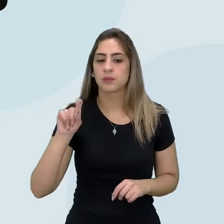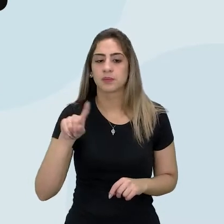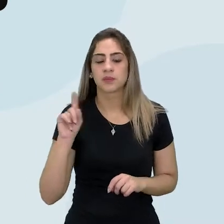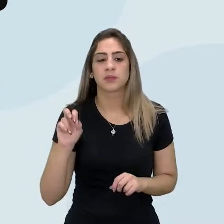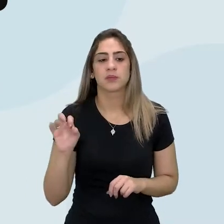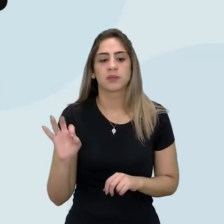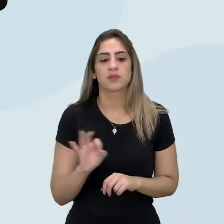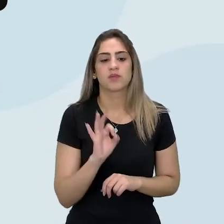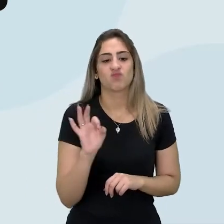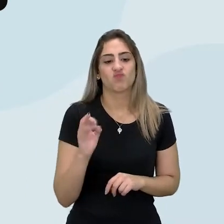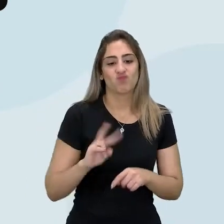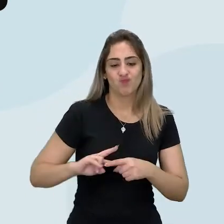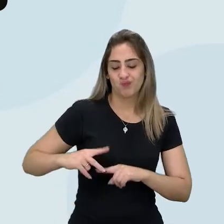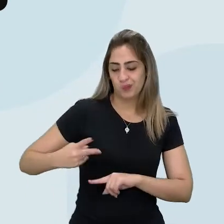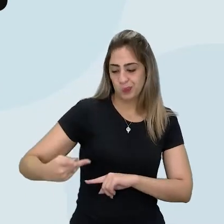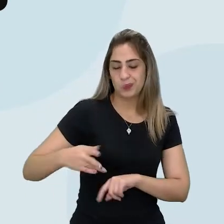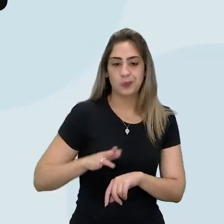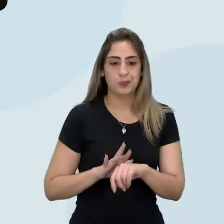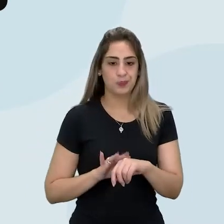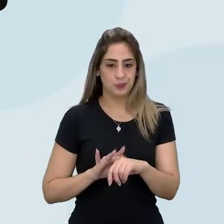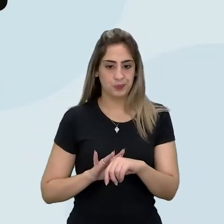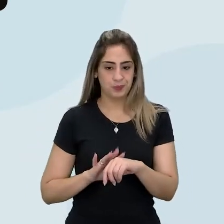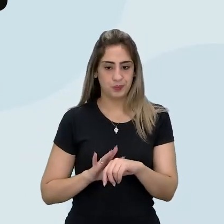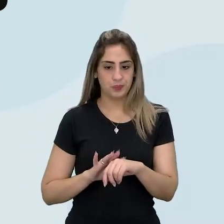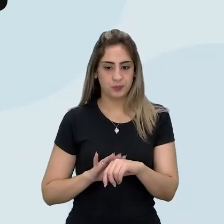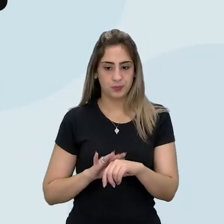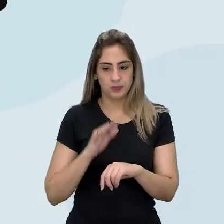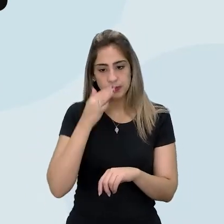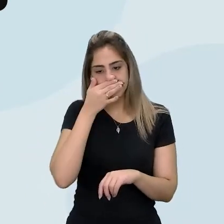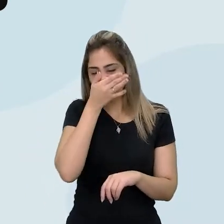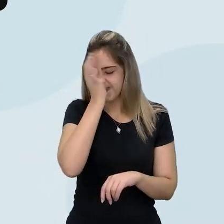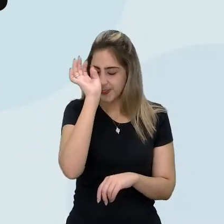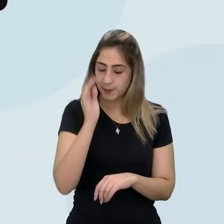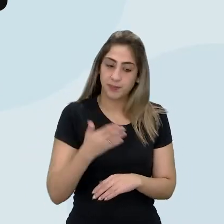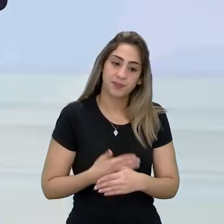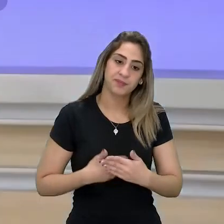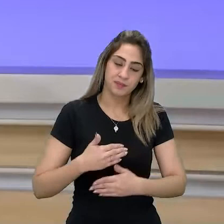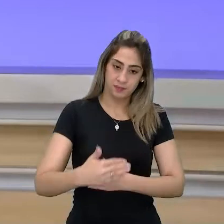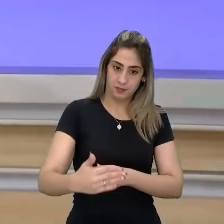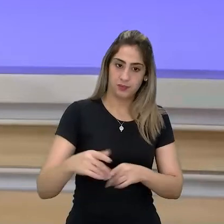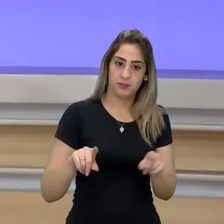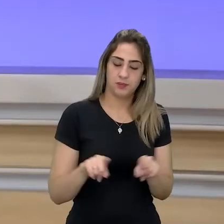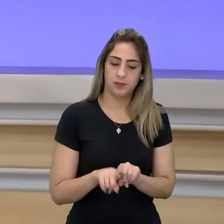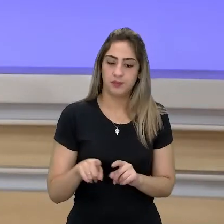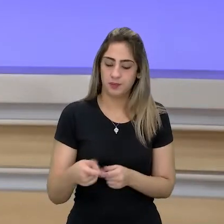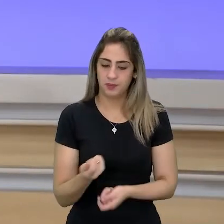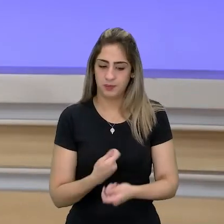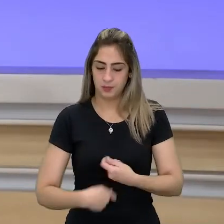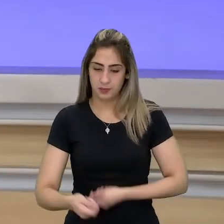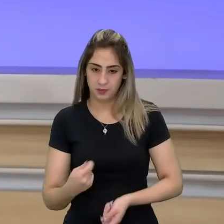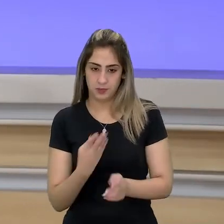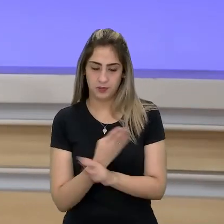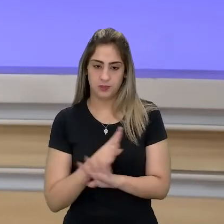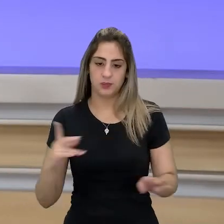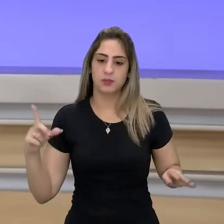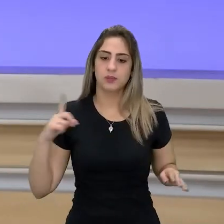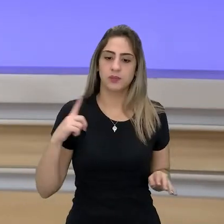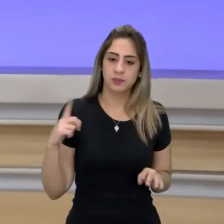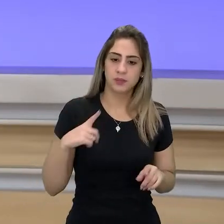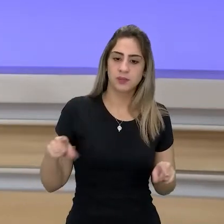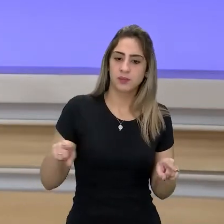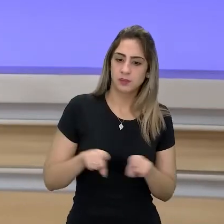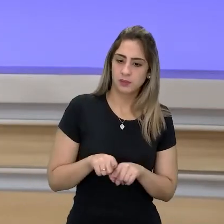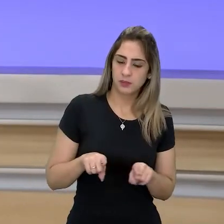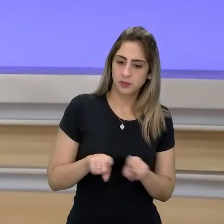insetos transmissores de doenças. A partir daí, no controle biológico, a gente